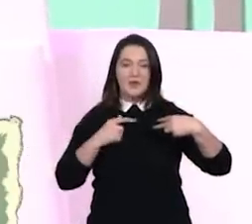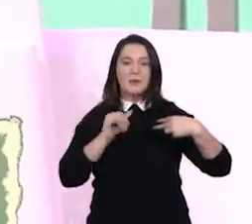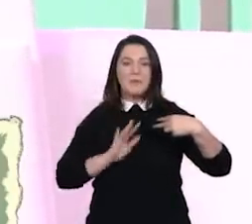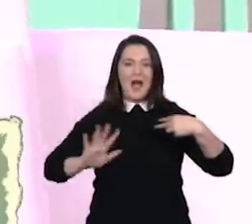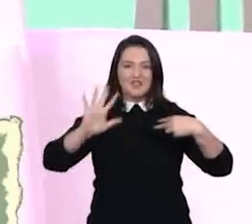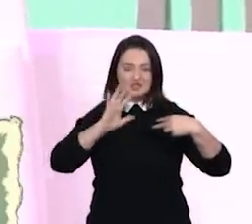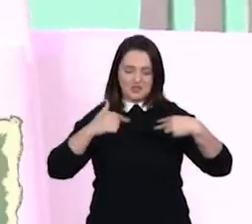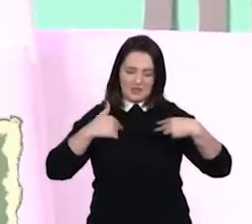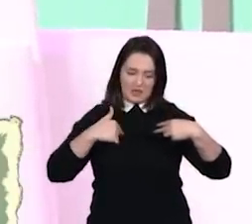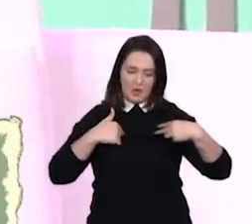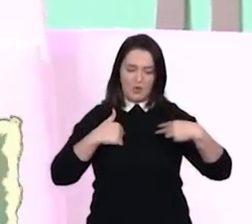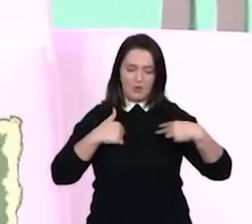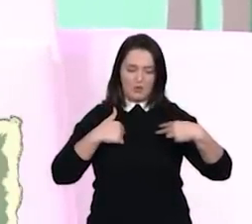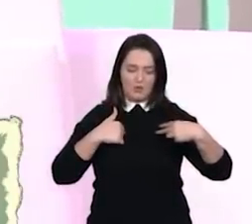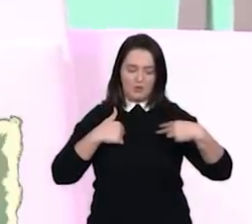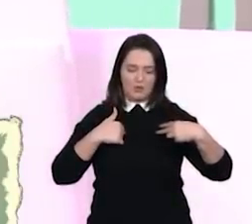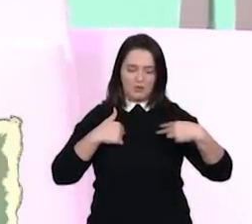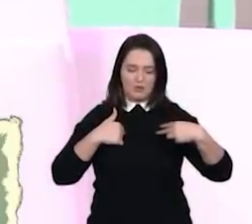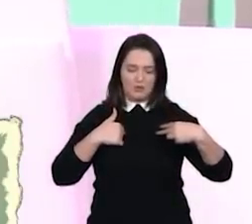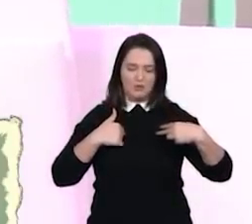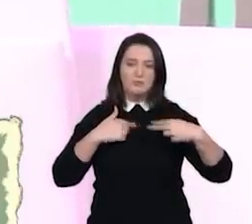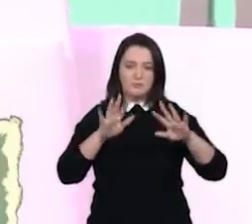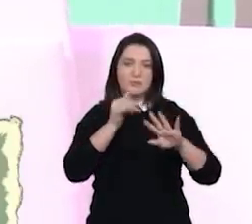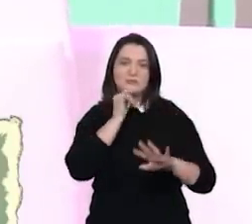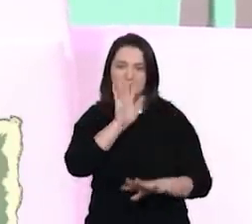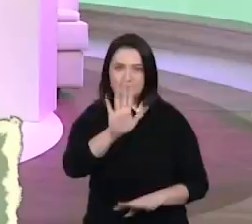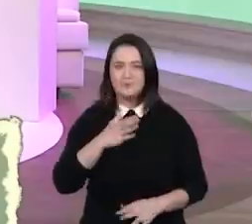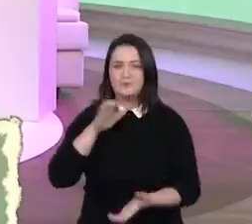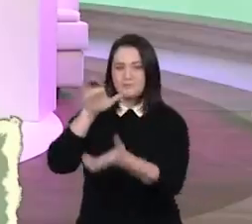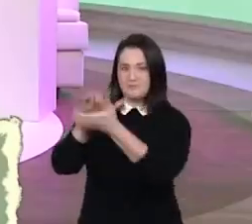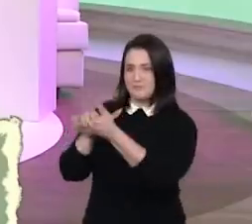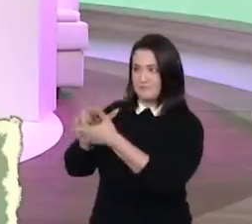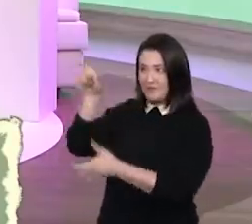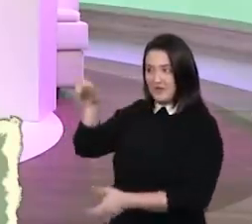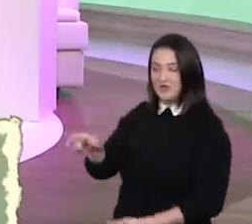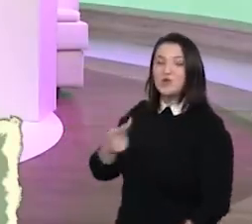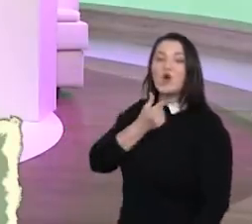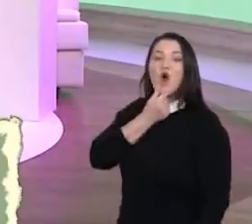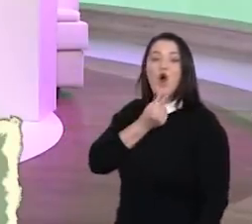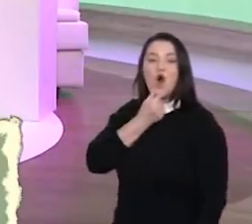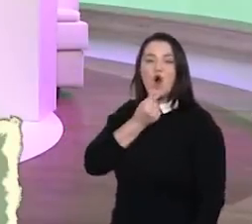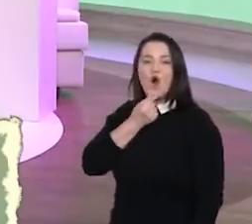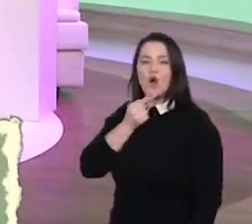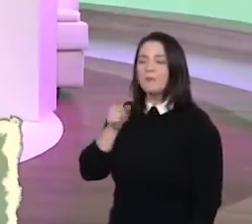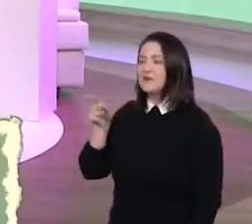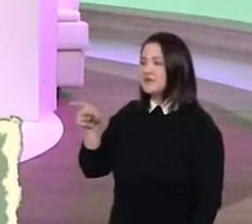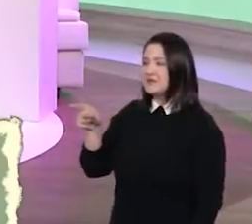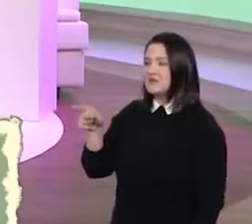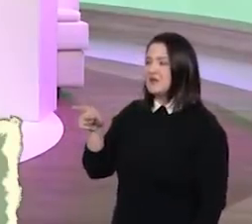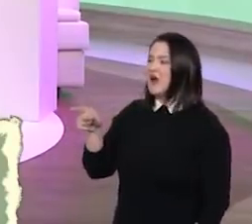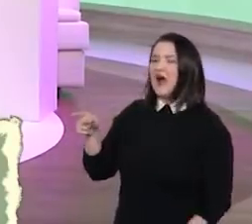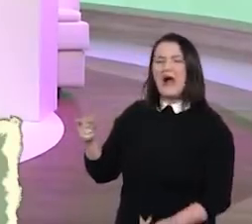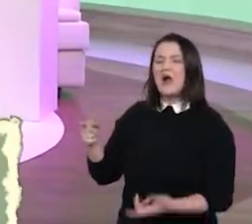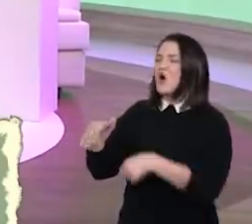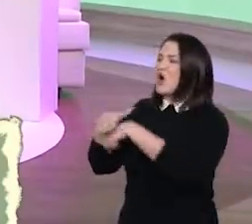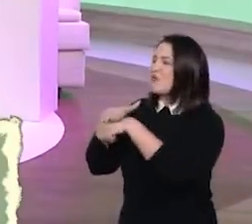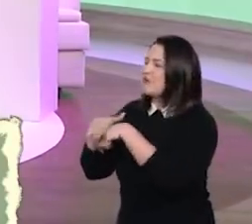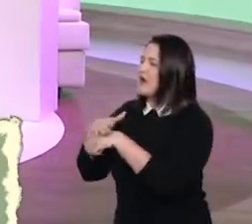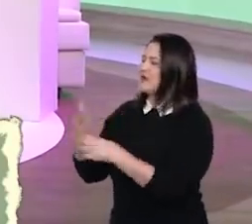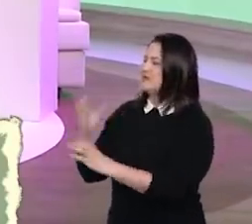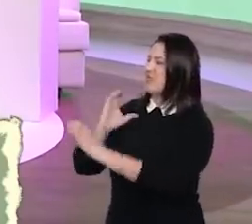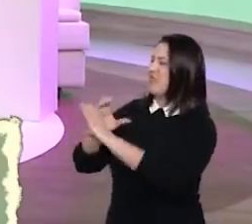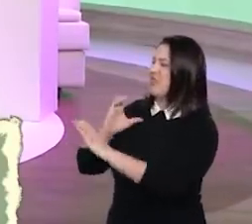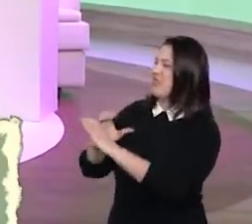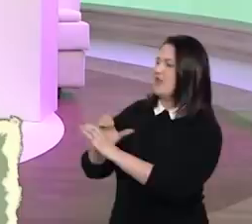depende de hipocampo esquerdo. E sabe, o seu marido, aquele homem que você fala assim, olha, não conversa direito comigo, não expressa